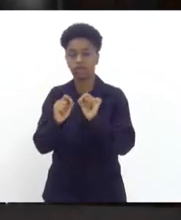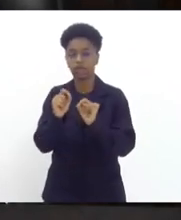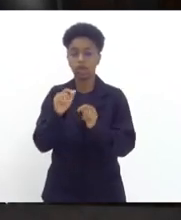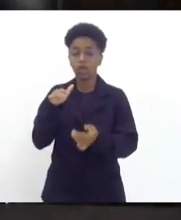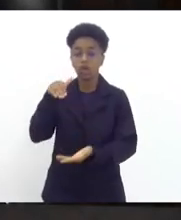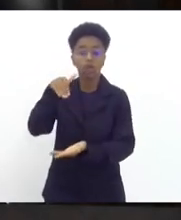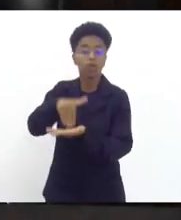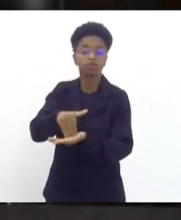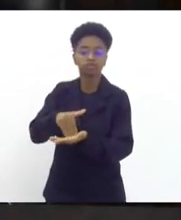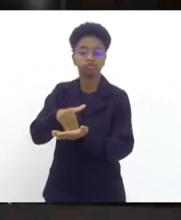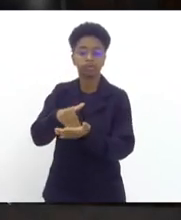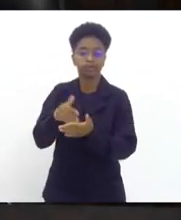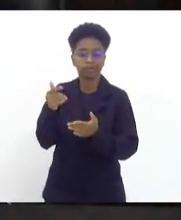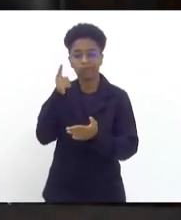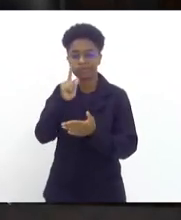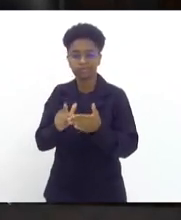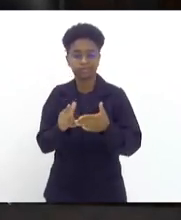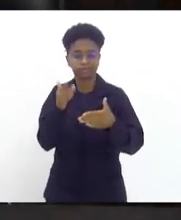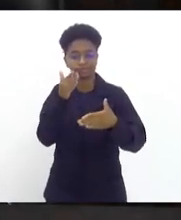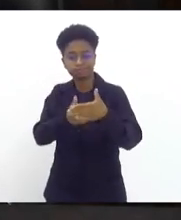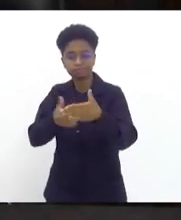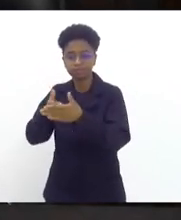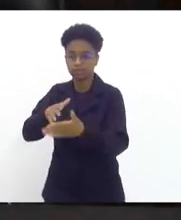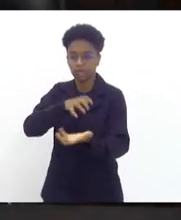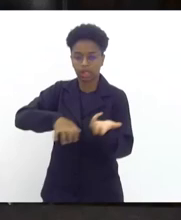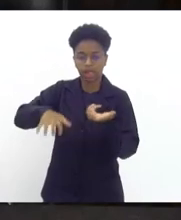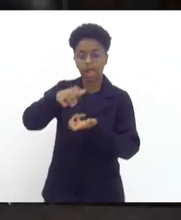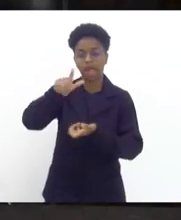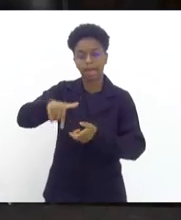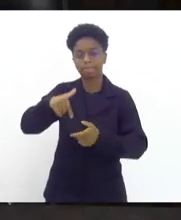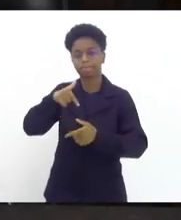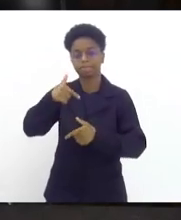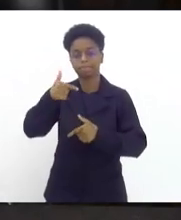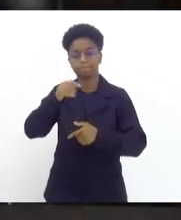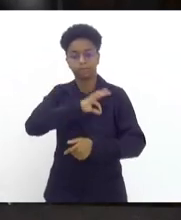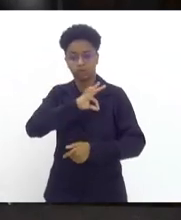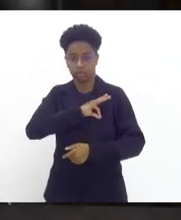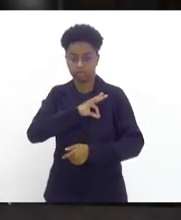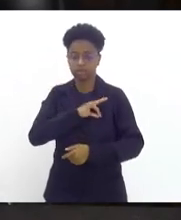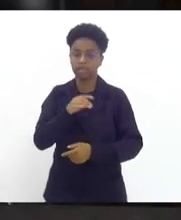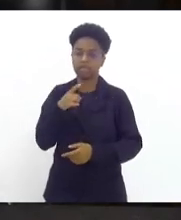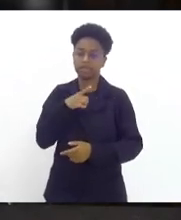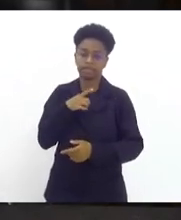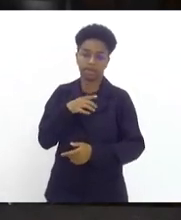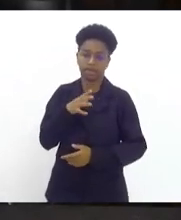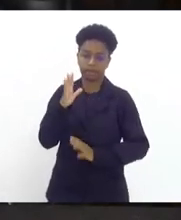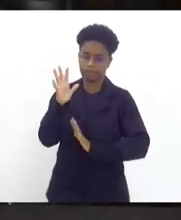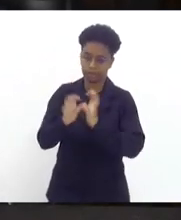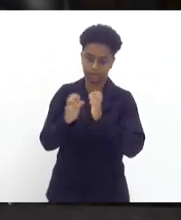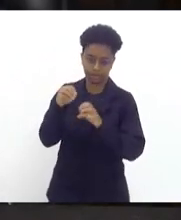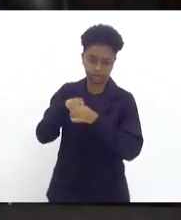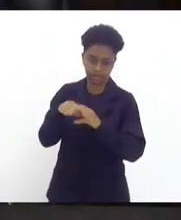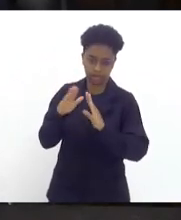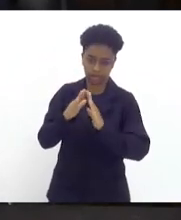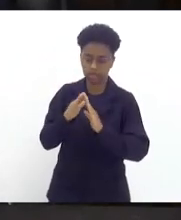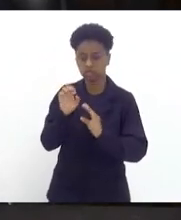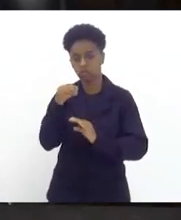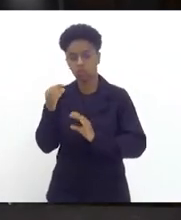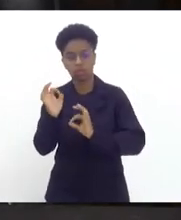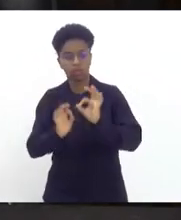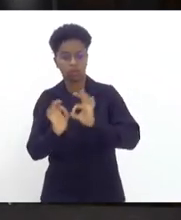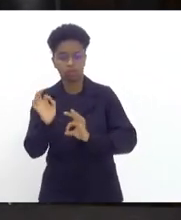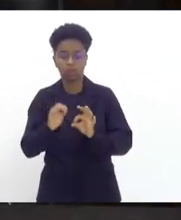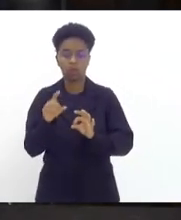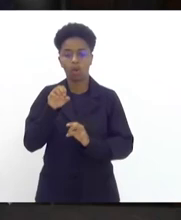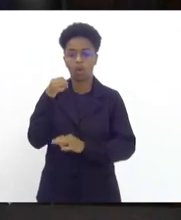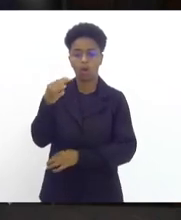militar todas as mazelas acabam caindo em cima da Polícia Militar desde uma briga doméstica até algo relacionado à ordem pública ao barulho